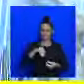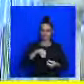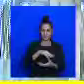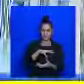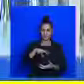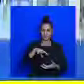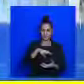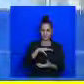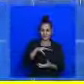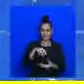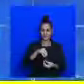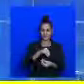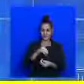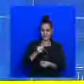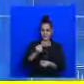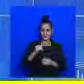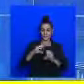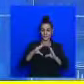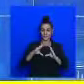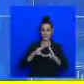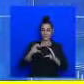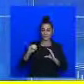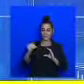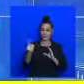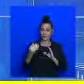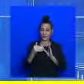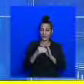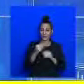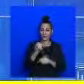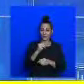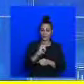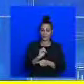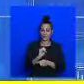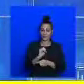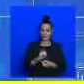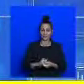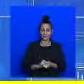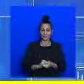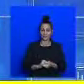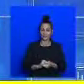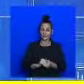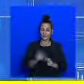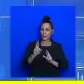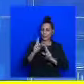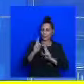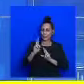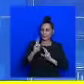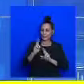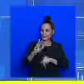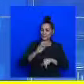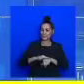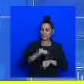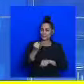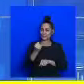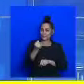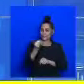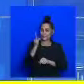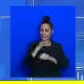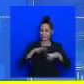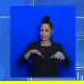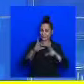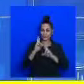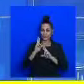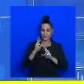Embaralhando globos girando 80 bolas numeradas de 0 a 80. Vale a torcida em todo o Brasil agora.